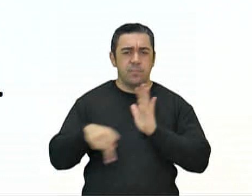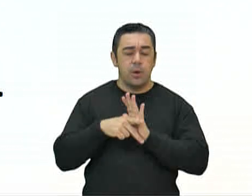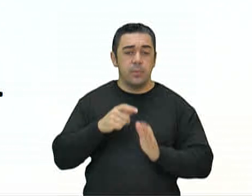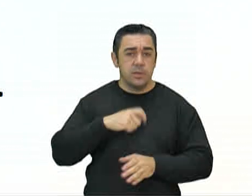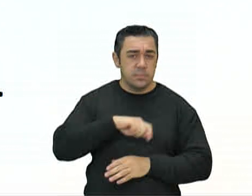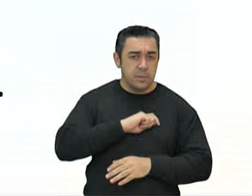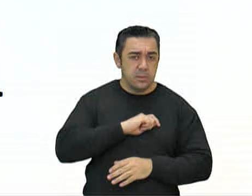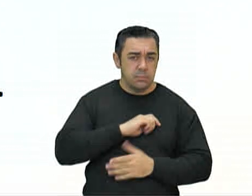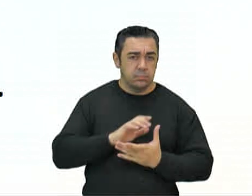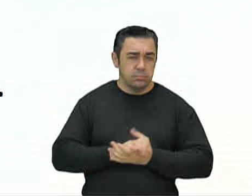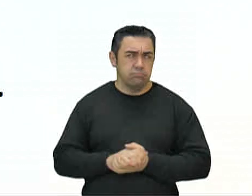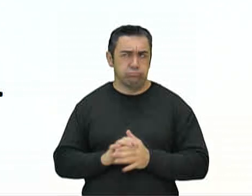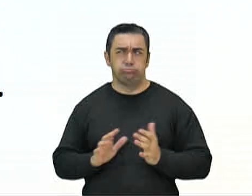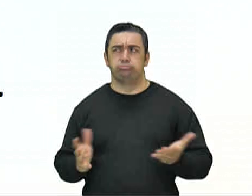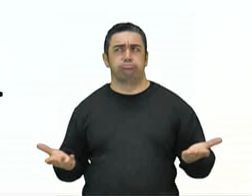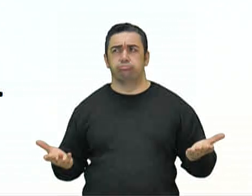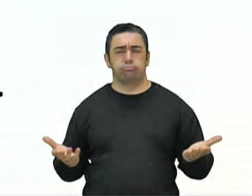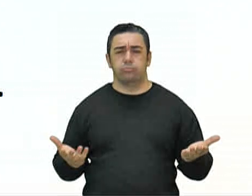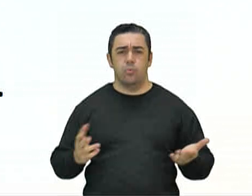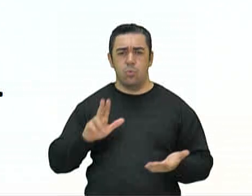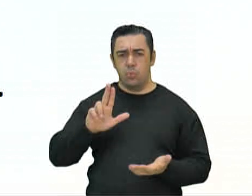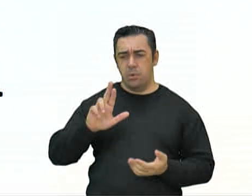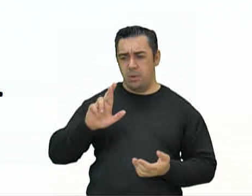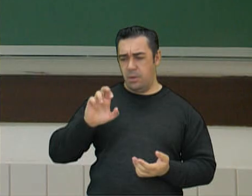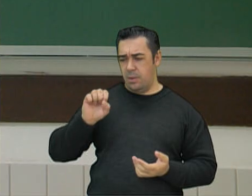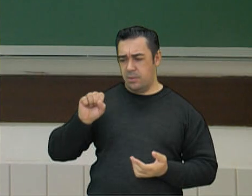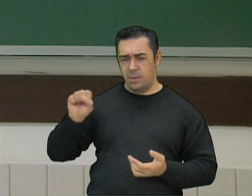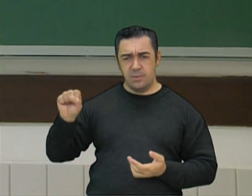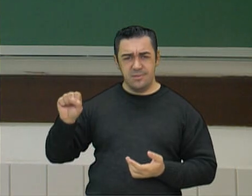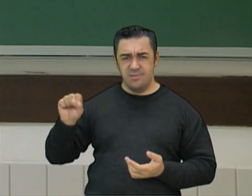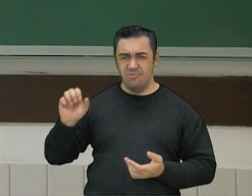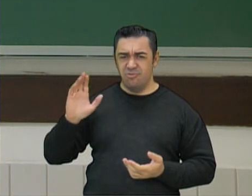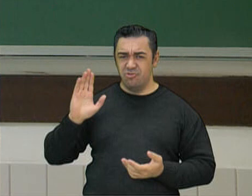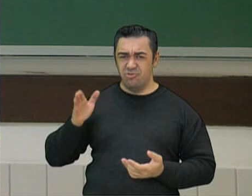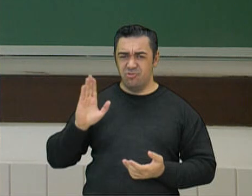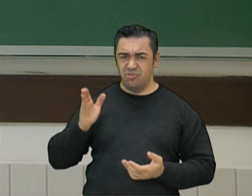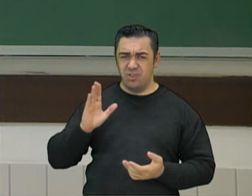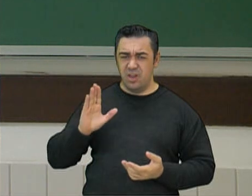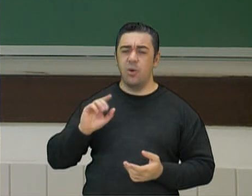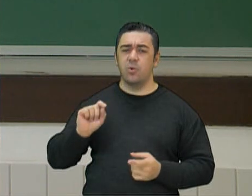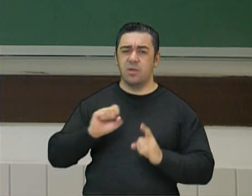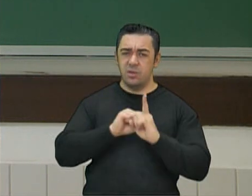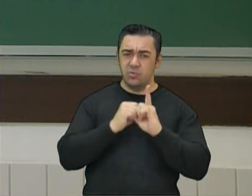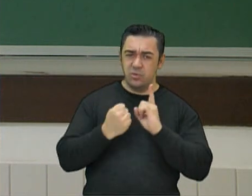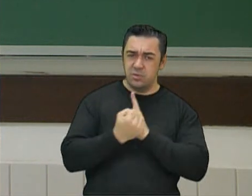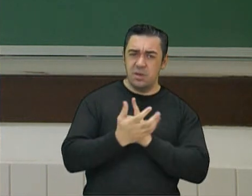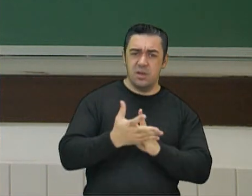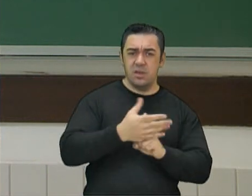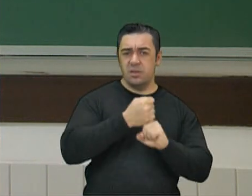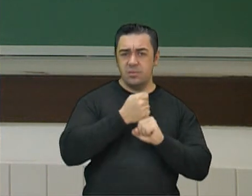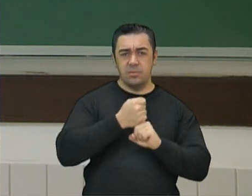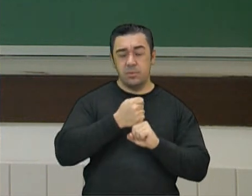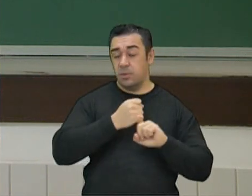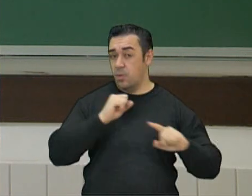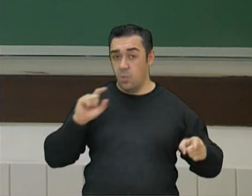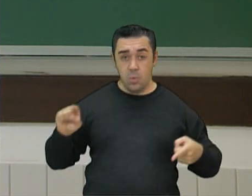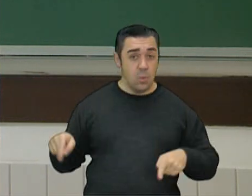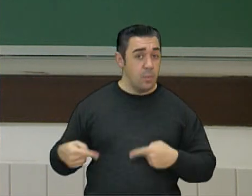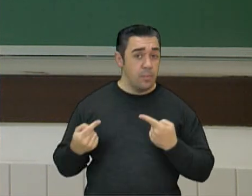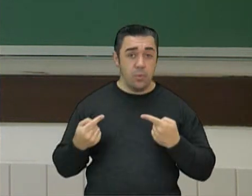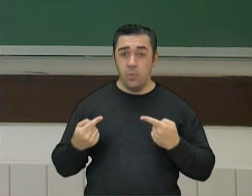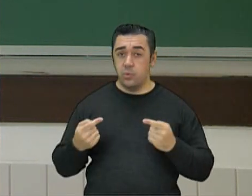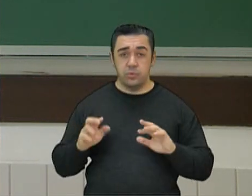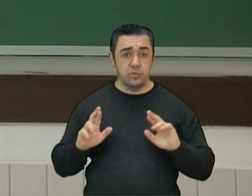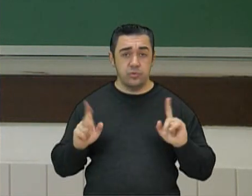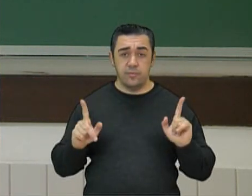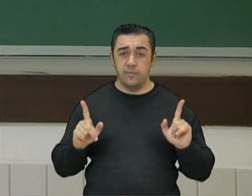Espanha. Ei, União Soviética, lembra? Um governo socialista mais ligado à esquerda. Então é exatamente o oposto